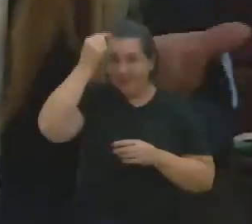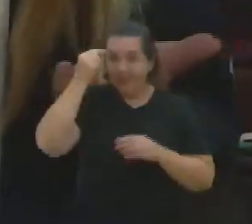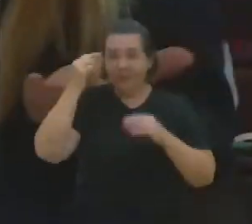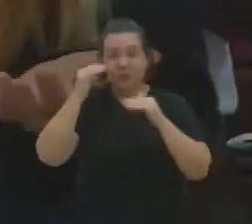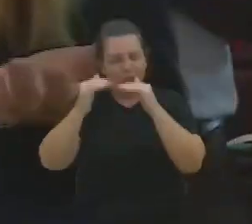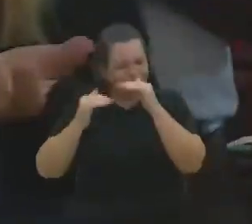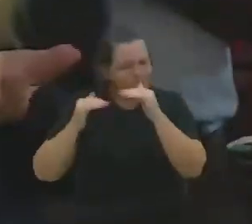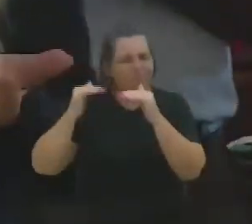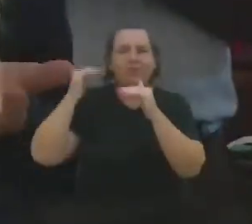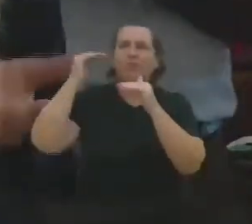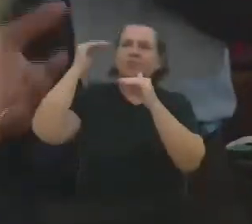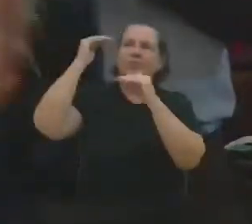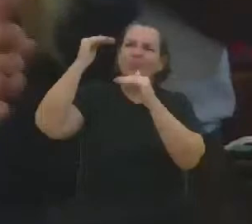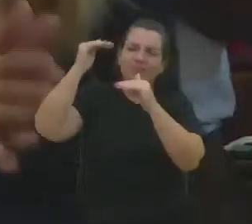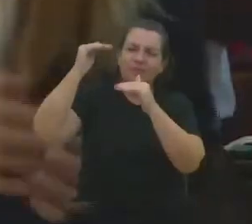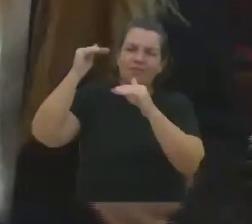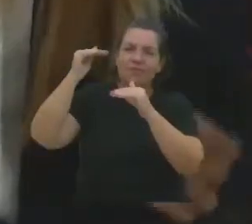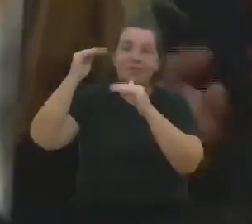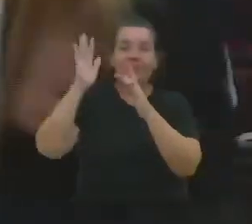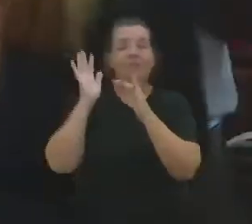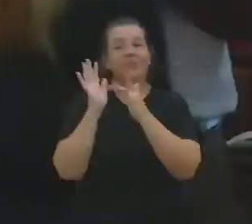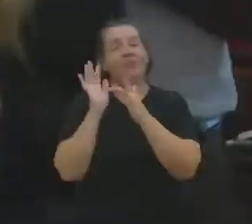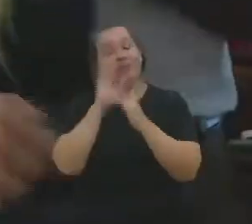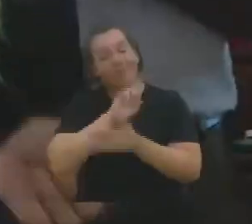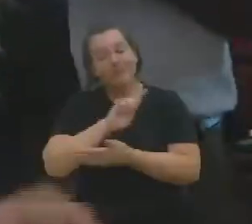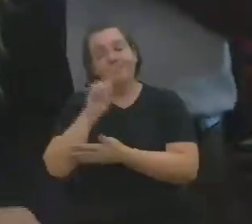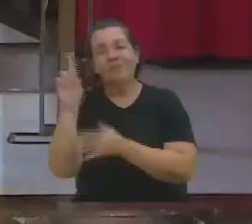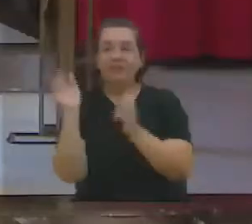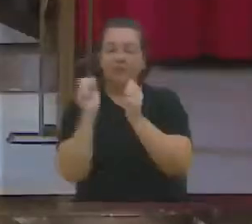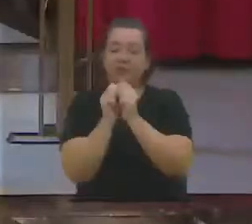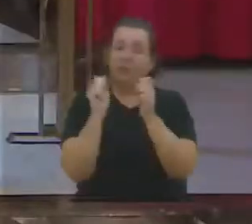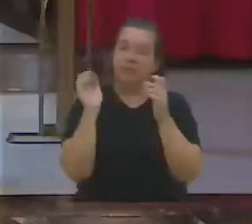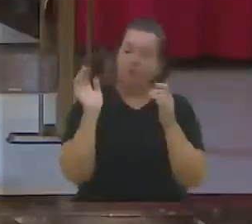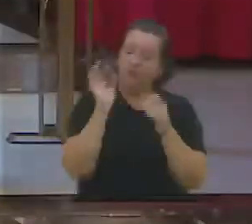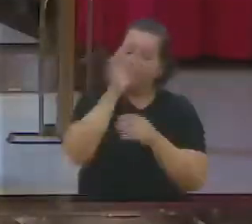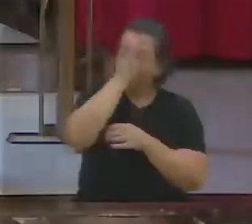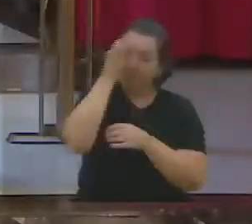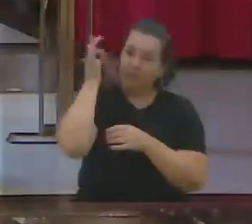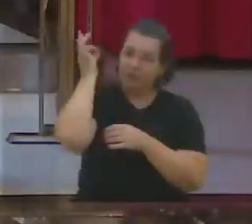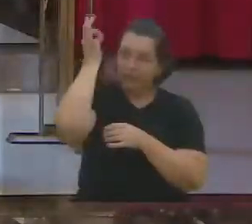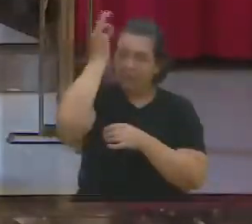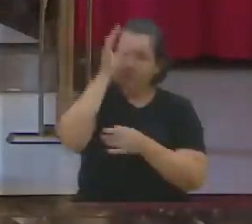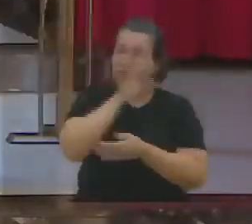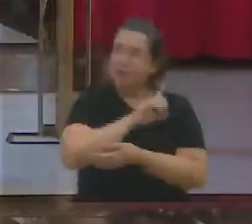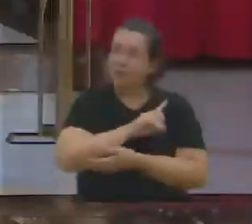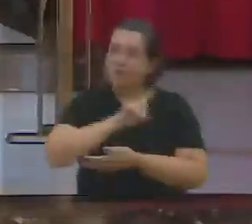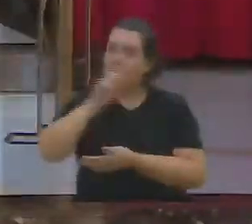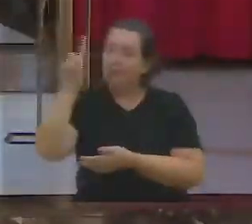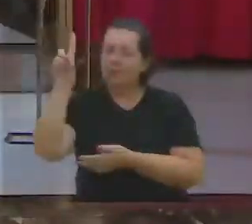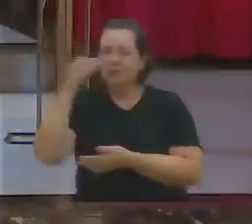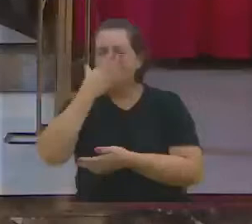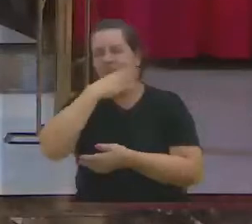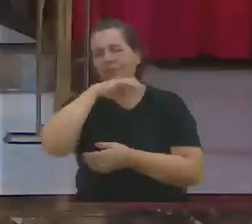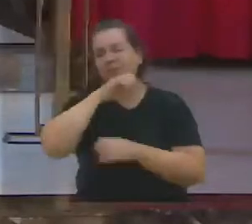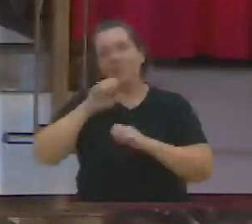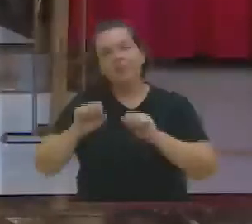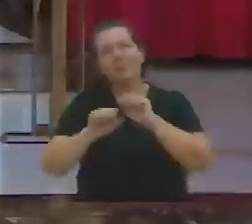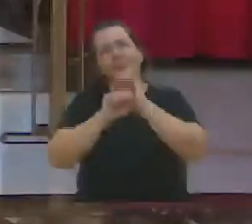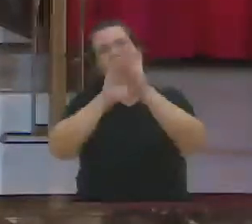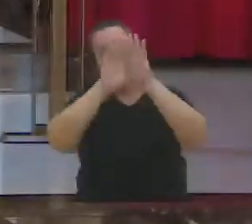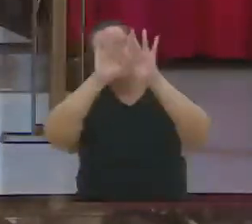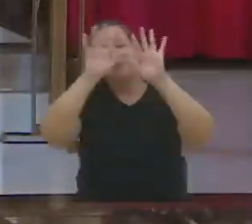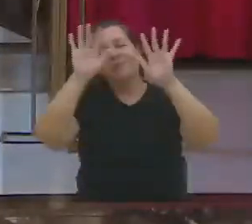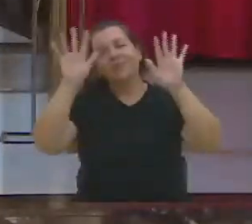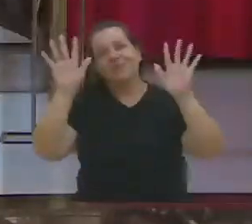o Santo, o Altíssimo Senhor, com o Espírito Divino, de